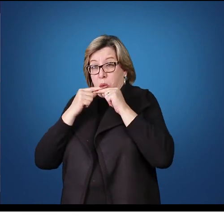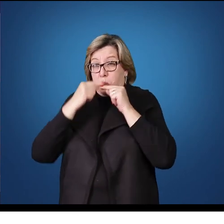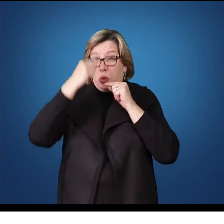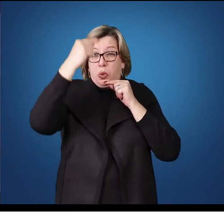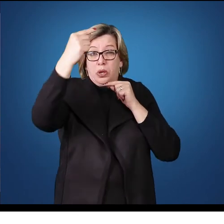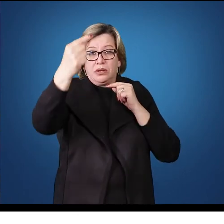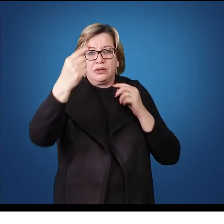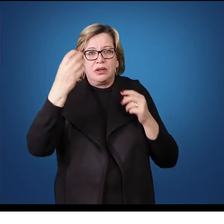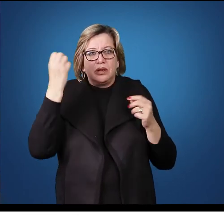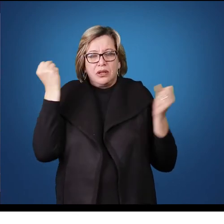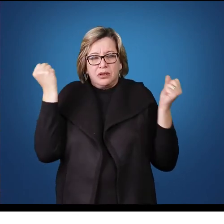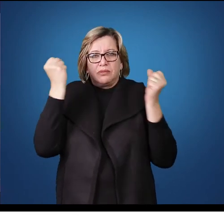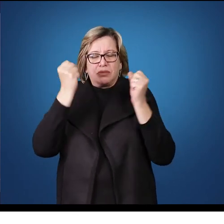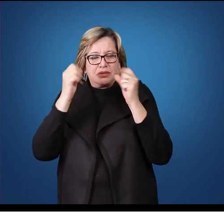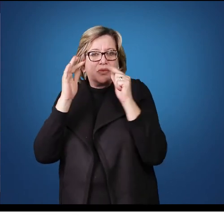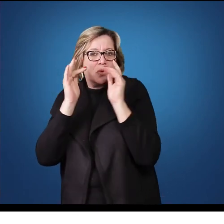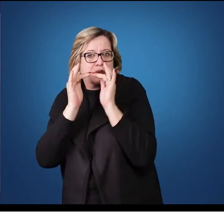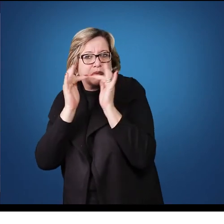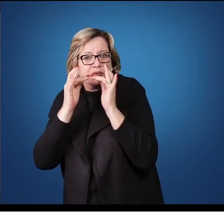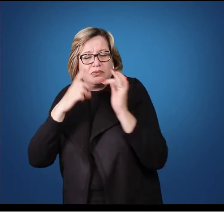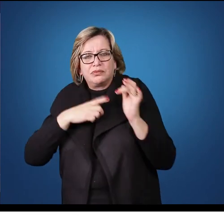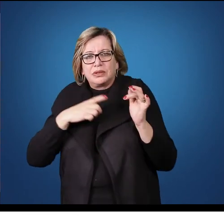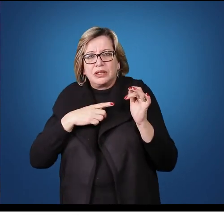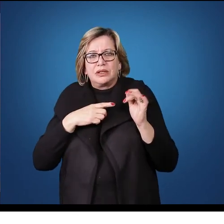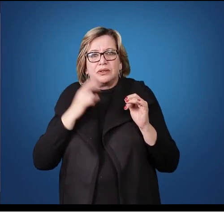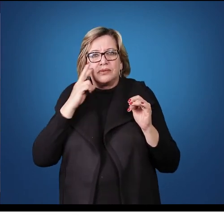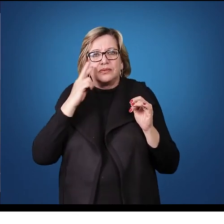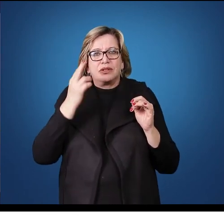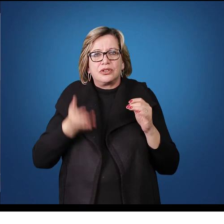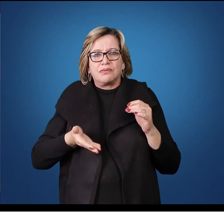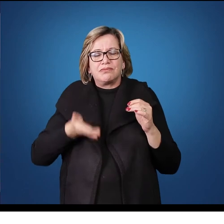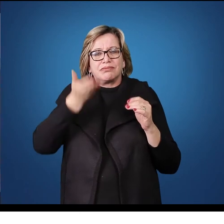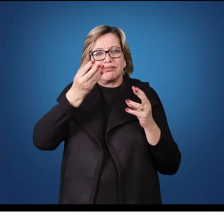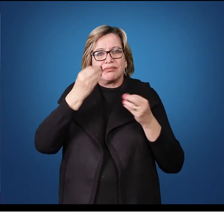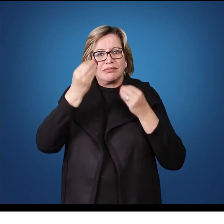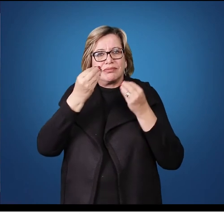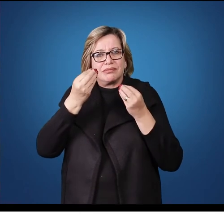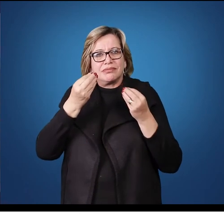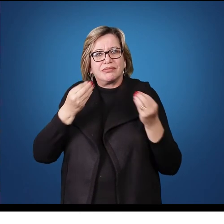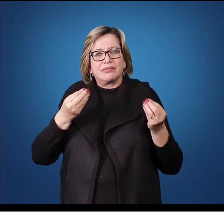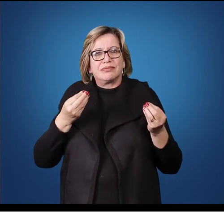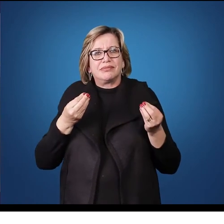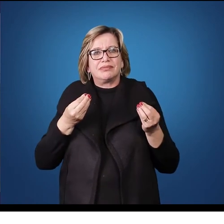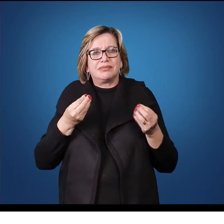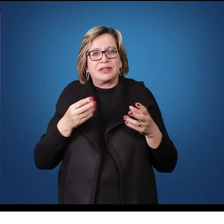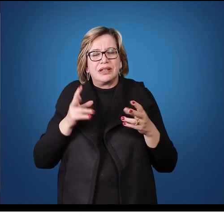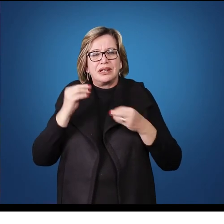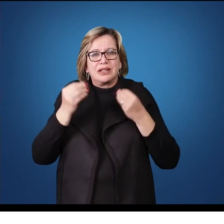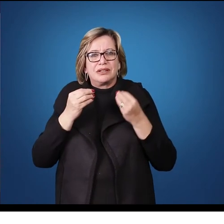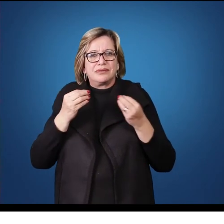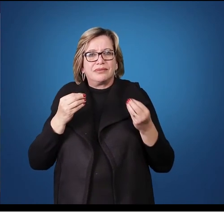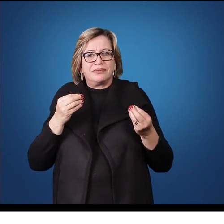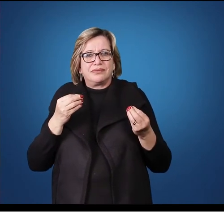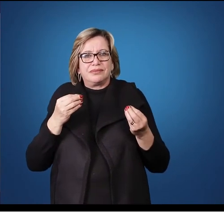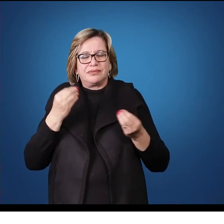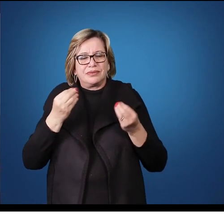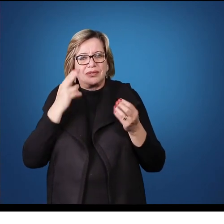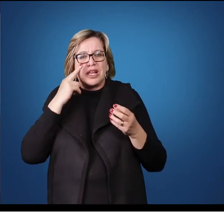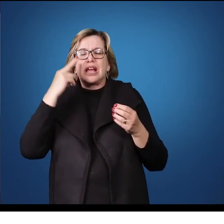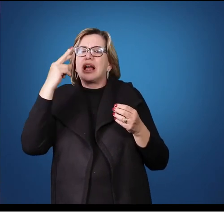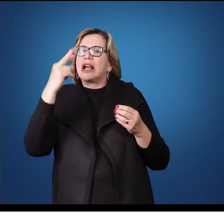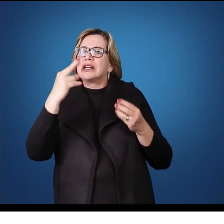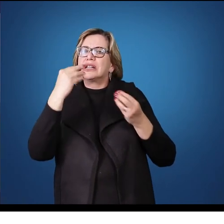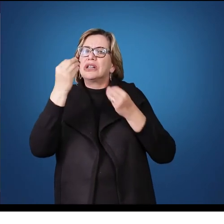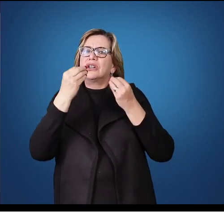tempo de eu conseguir fazer o contato com a bola. Então o lançamento ideal seria acima da cabeça, um pouco acima da cabeça, onde eu acho velocidade para